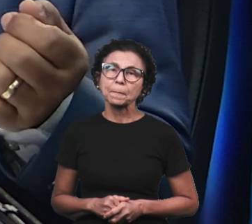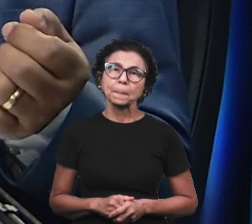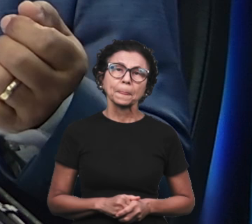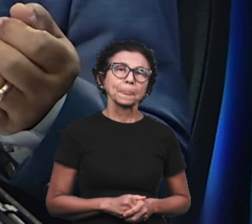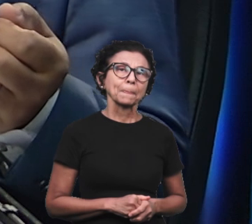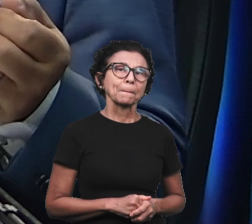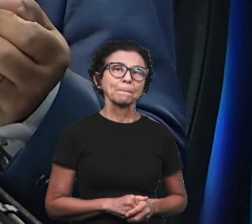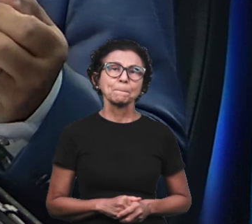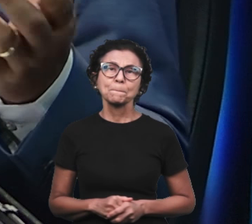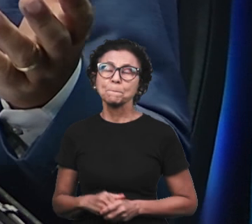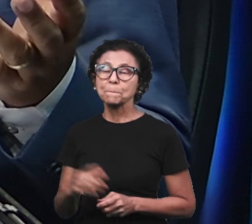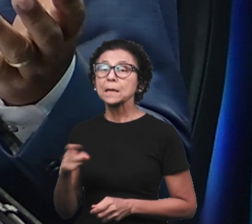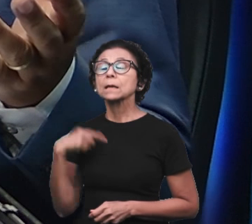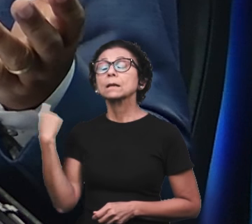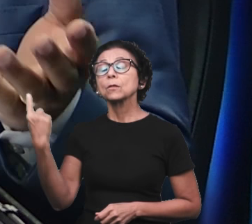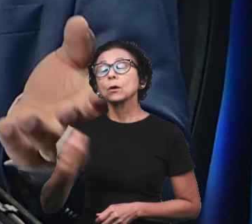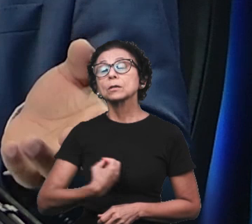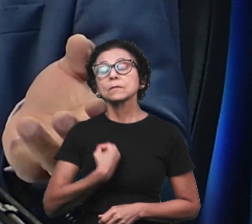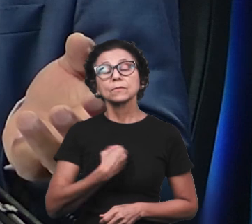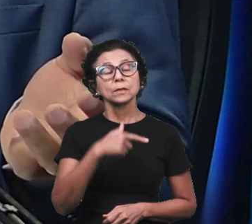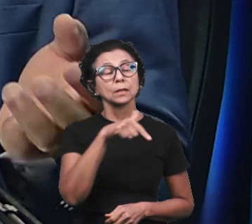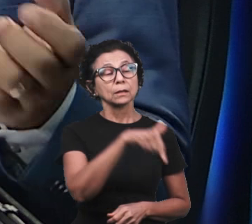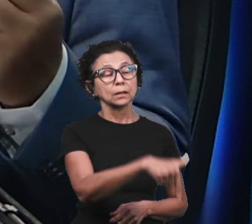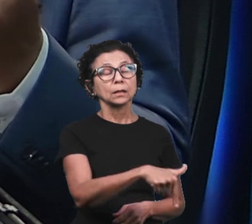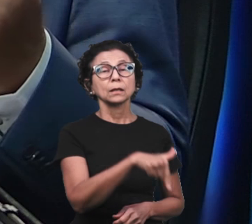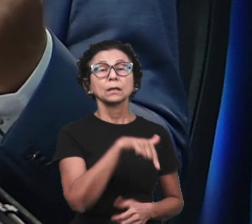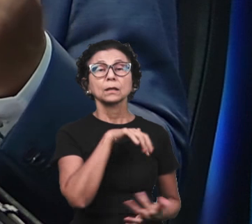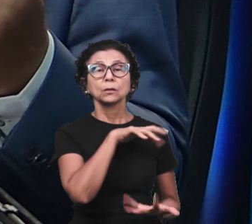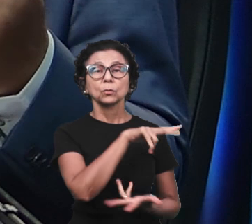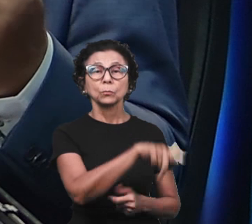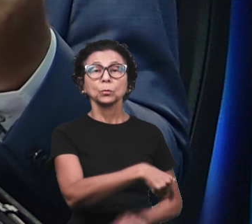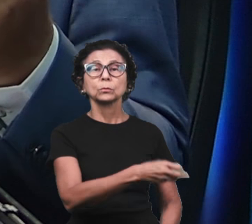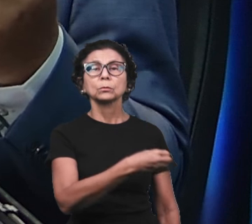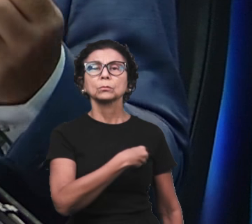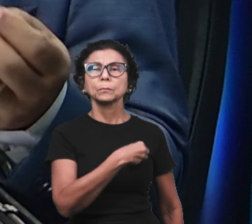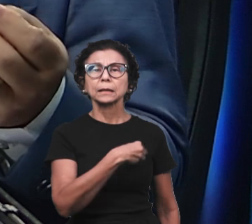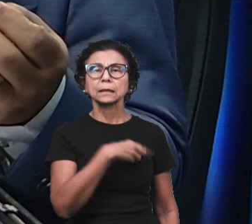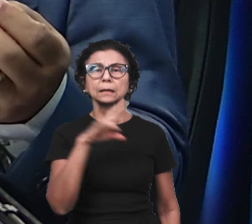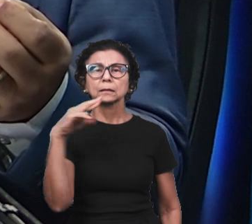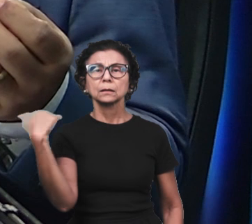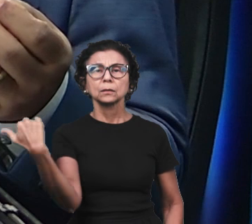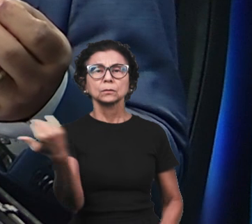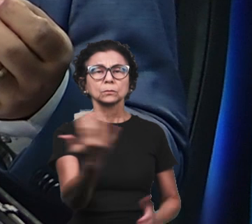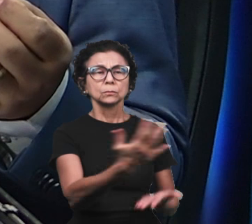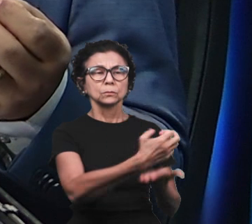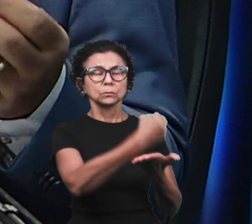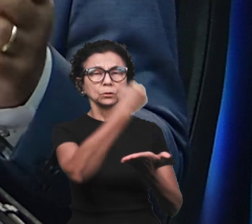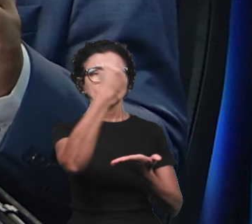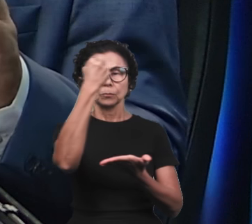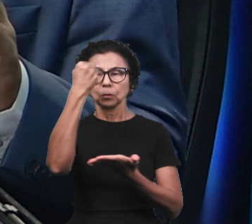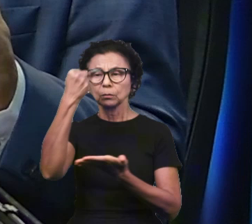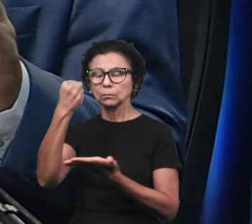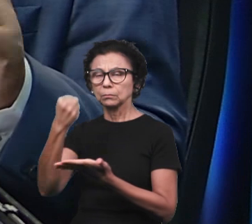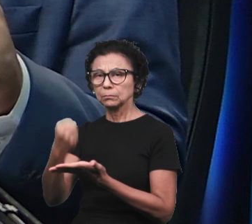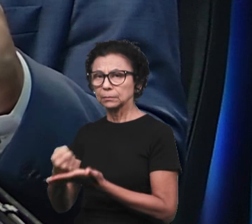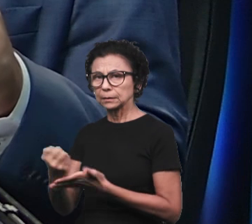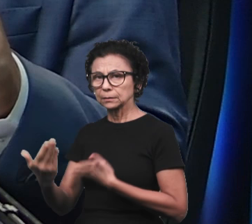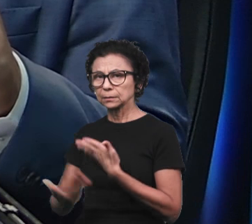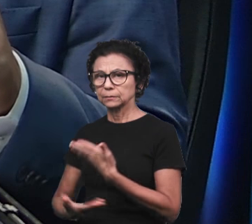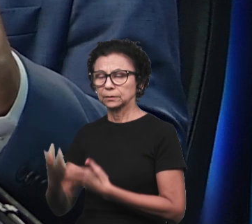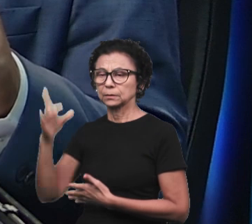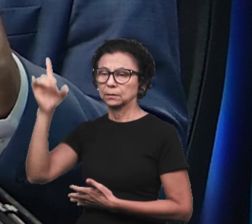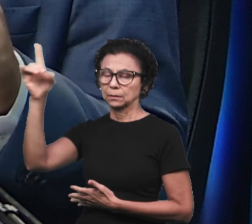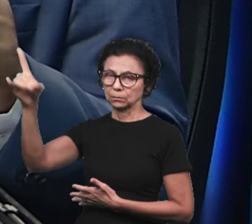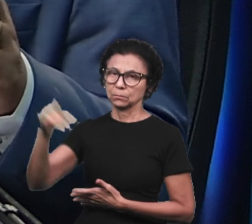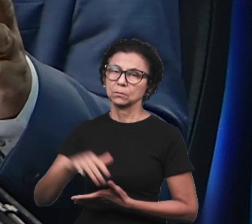estávamos no Egito, no mundo, no pecado, e fomos resgatados de lá para entrar na presença de Deus. Agora, só tem um